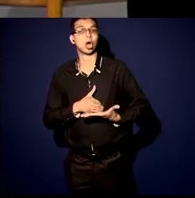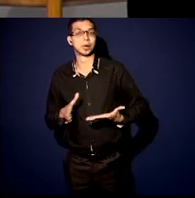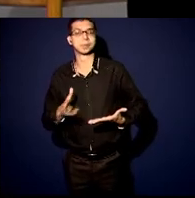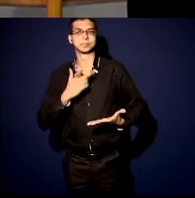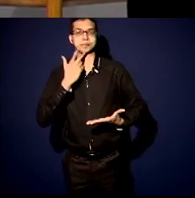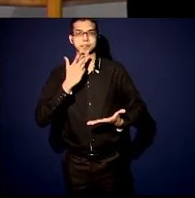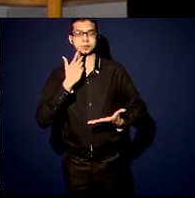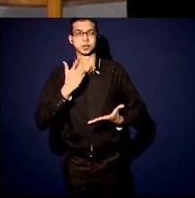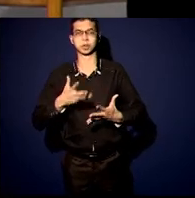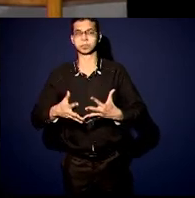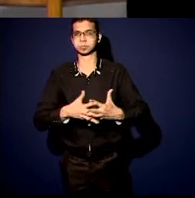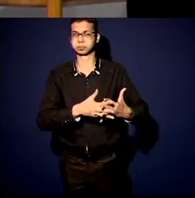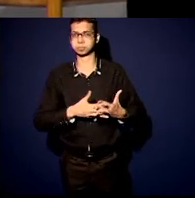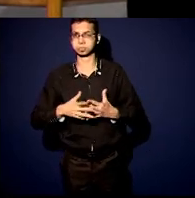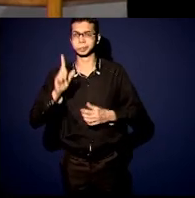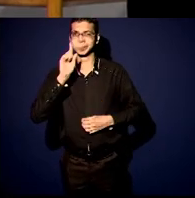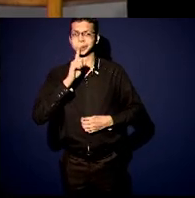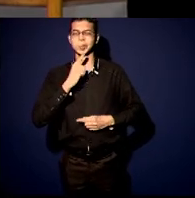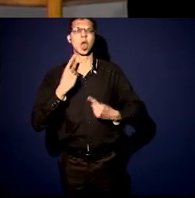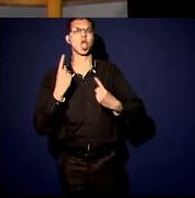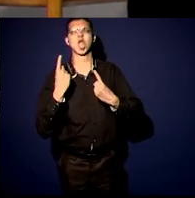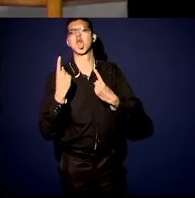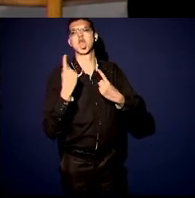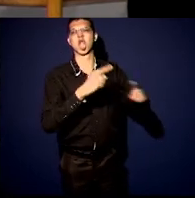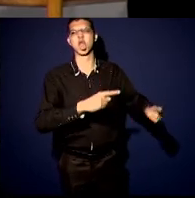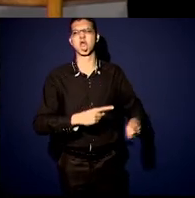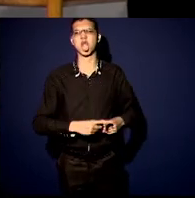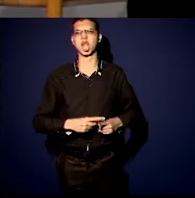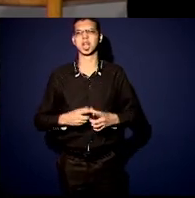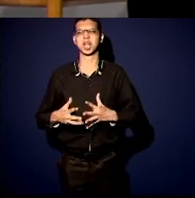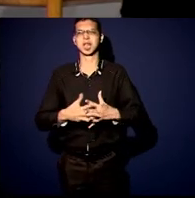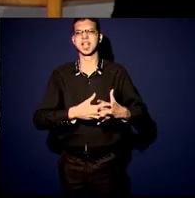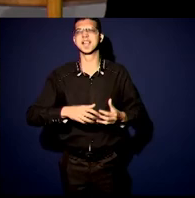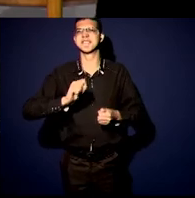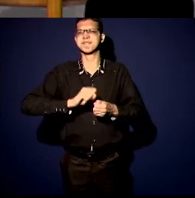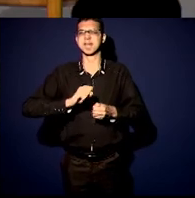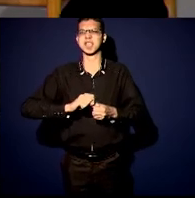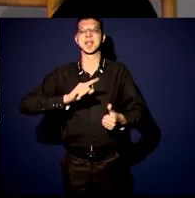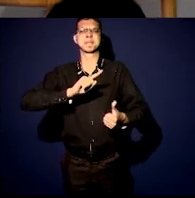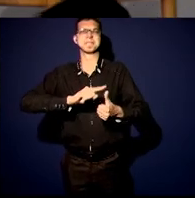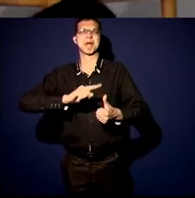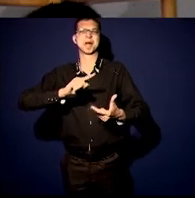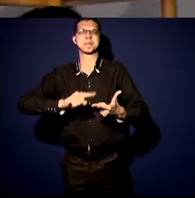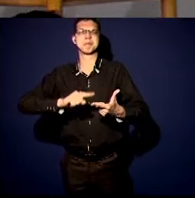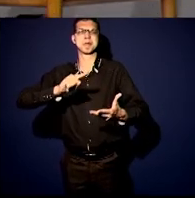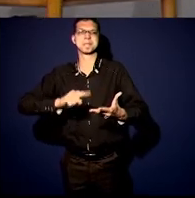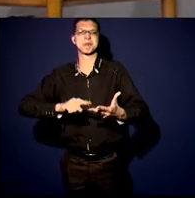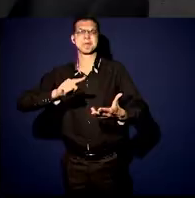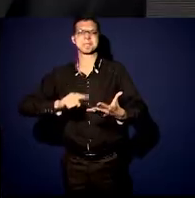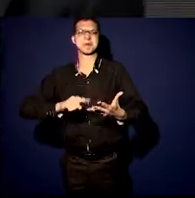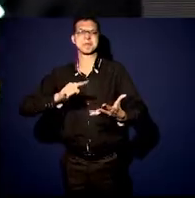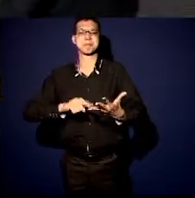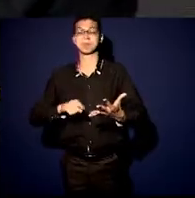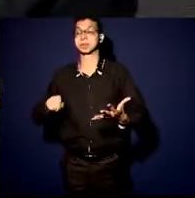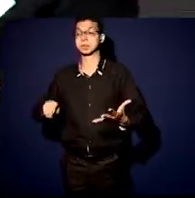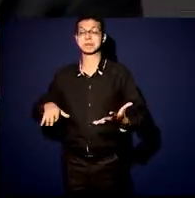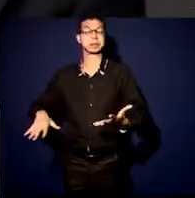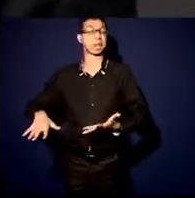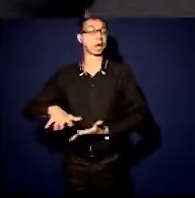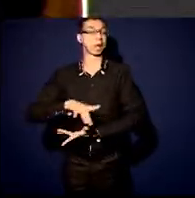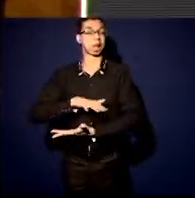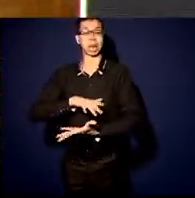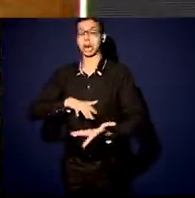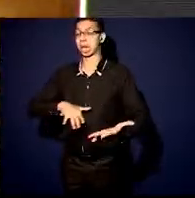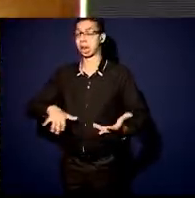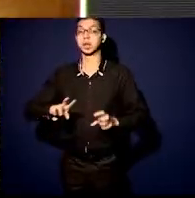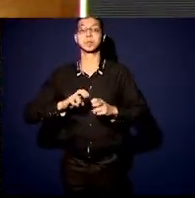os Estados Unidos é que os americanos tinham feito isso aquilo era uma grita fez uma gritaria e disse